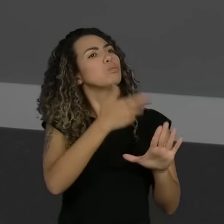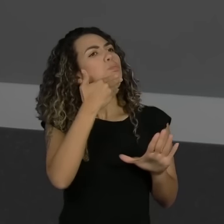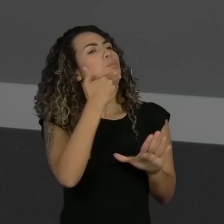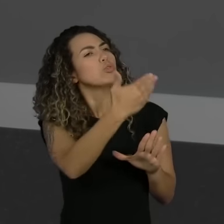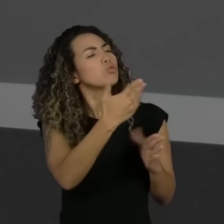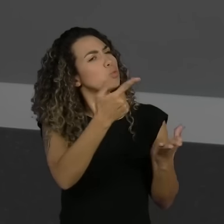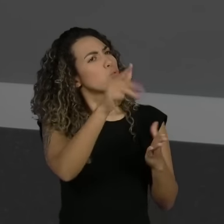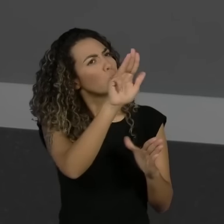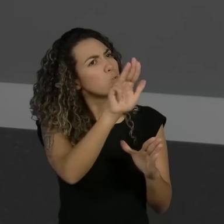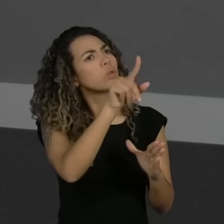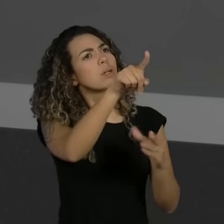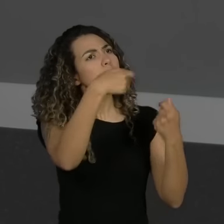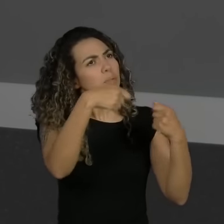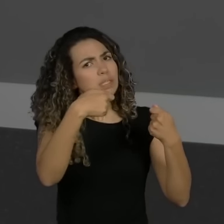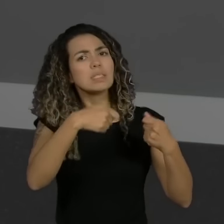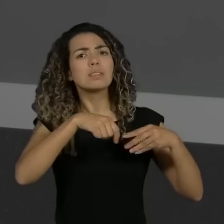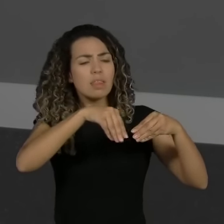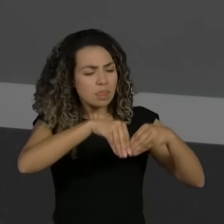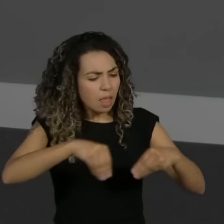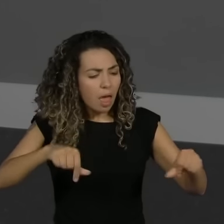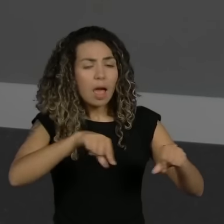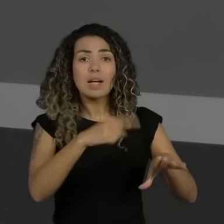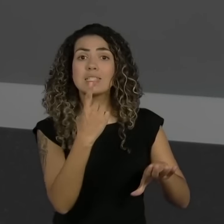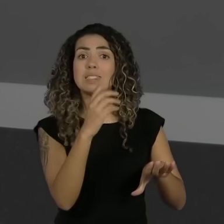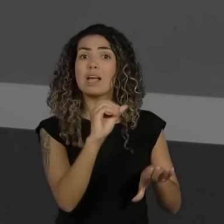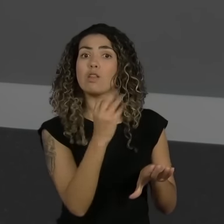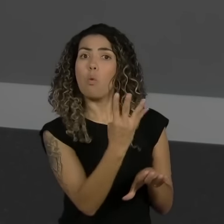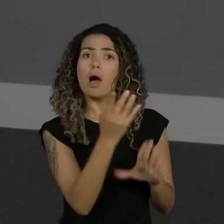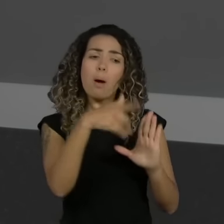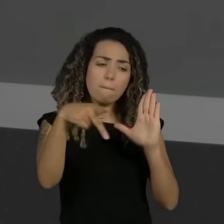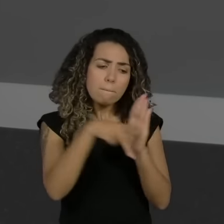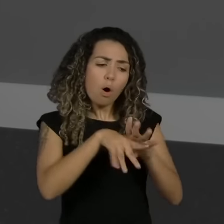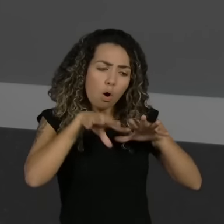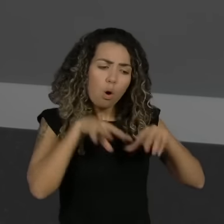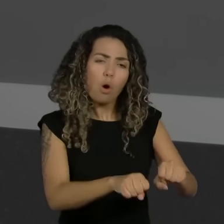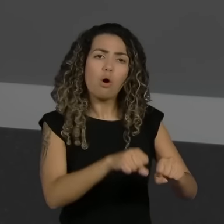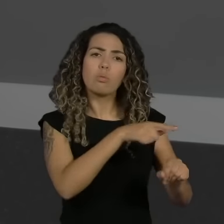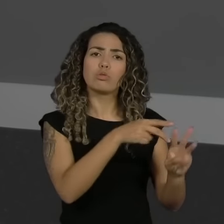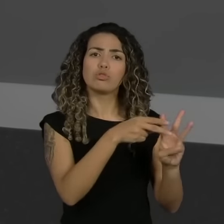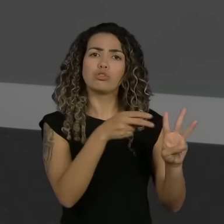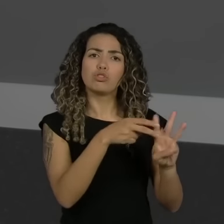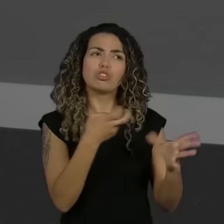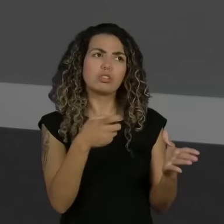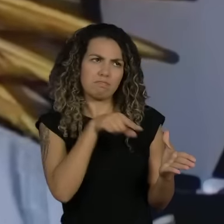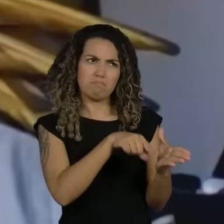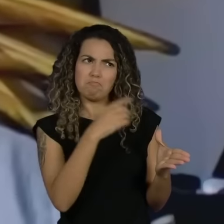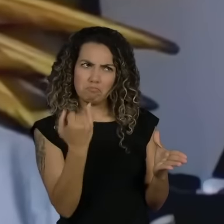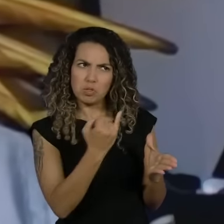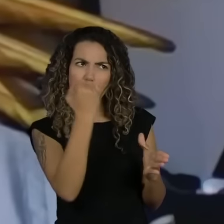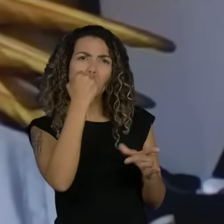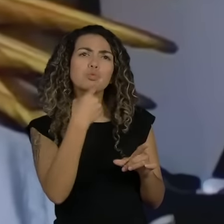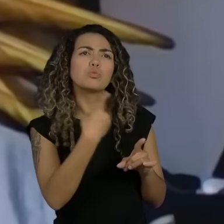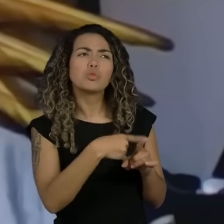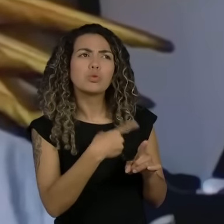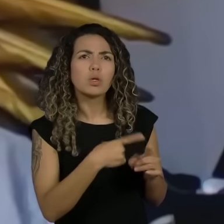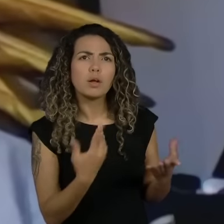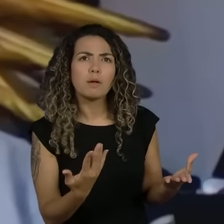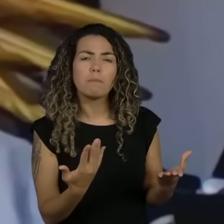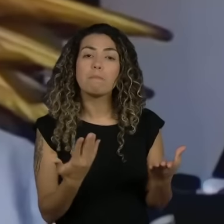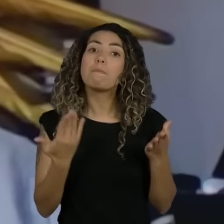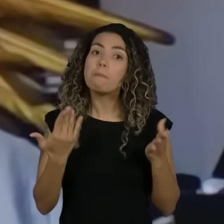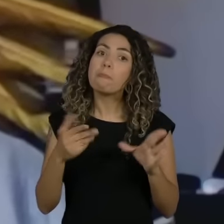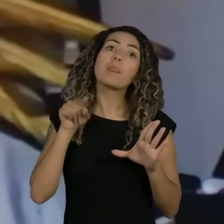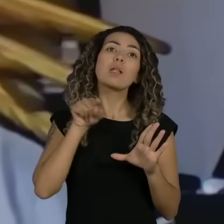de 104 terras indígenas, como um legado da COP. Por que isso é importante? Essa lista até aumentou um pouco, agora